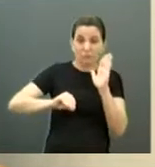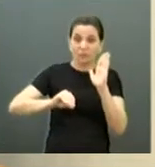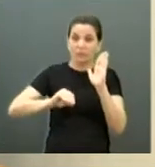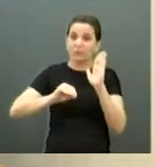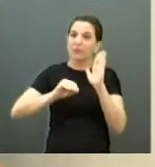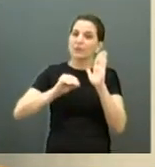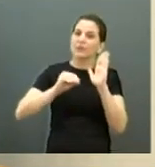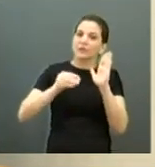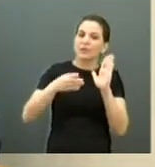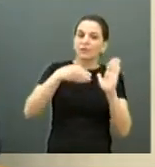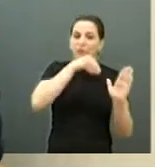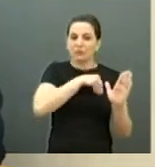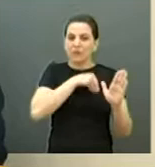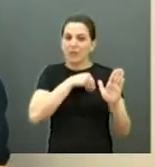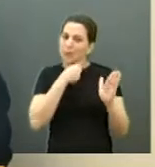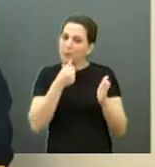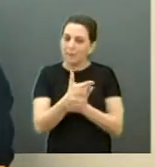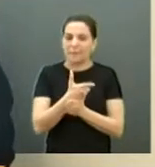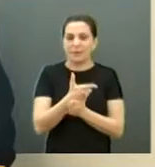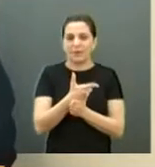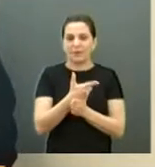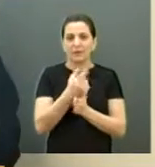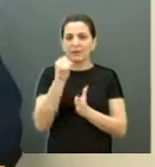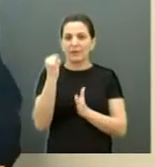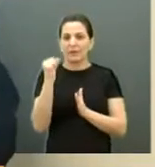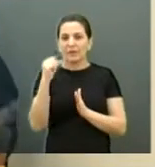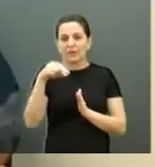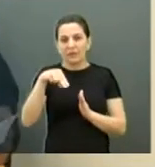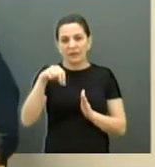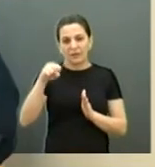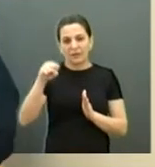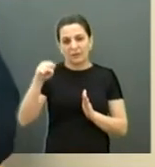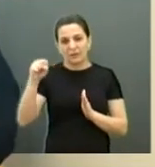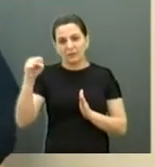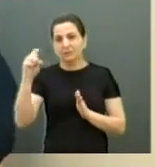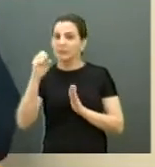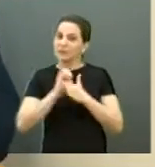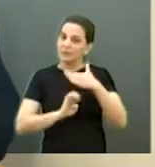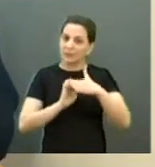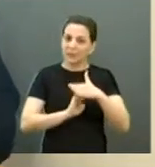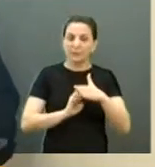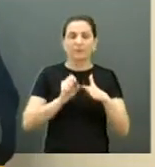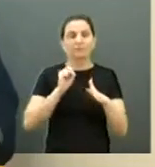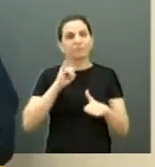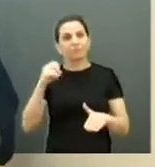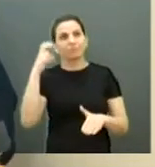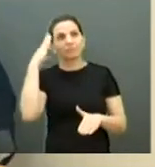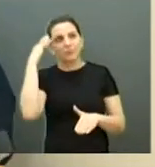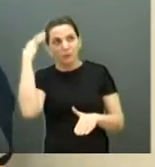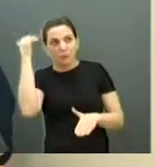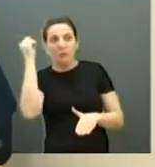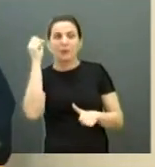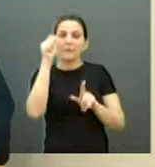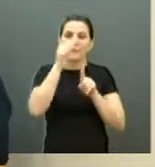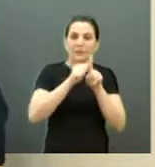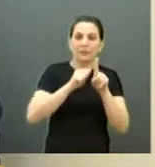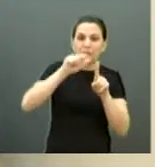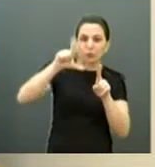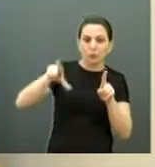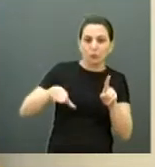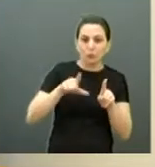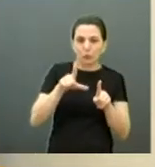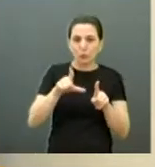pago e inss na empresa se nós imaginarmos que nos meses de julho e agosto